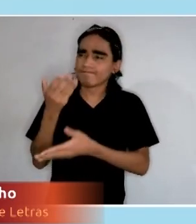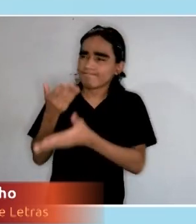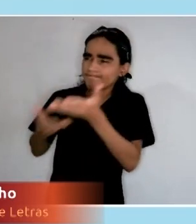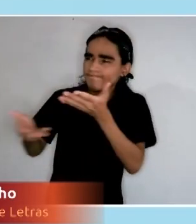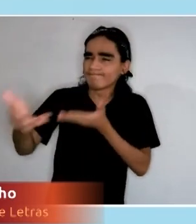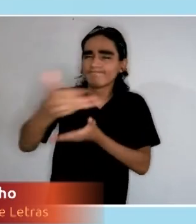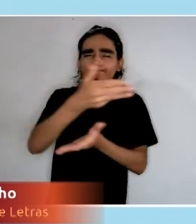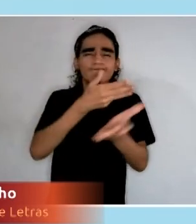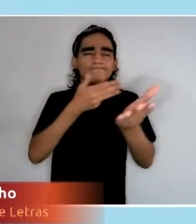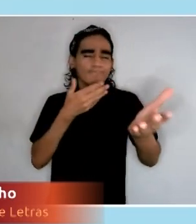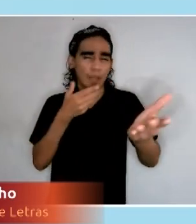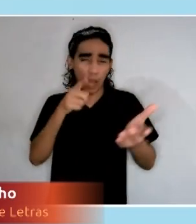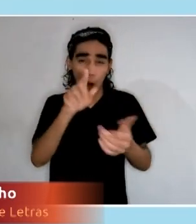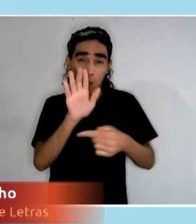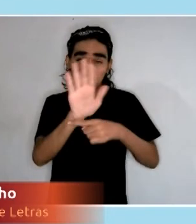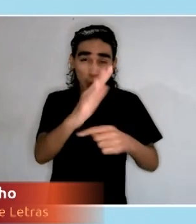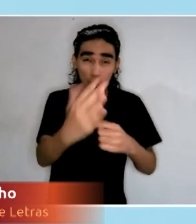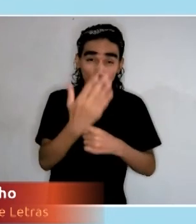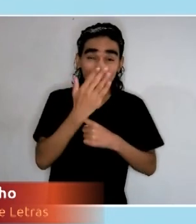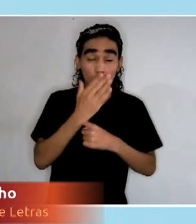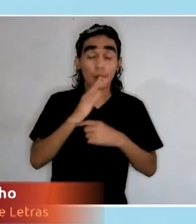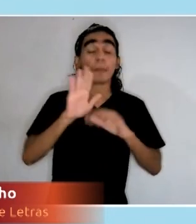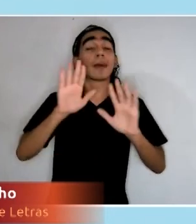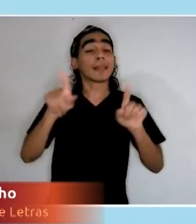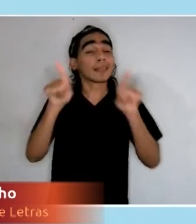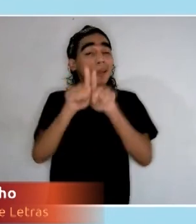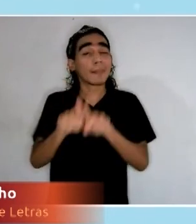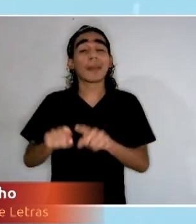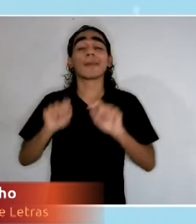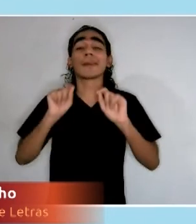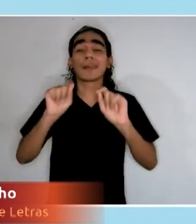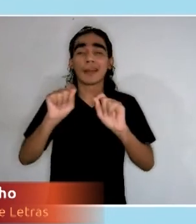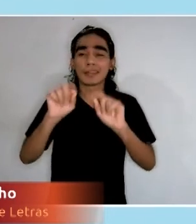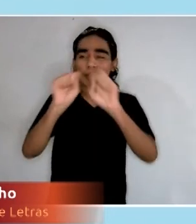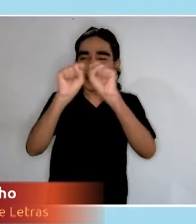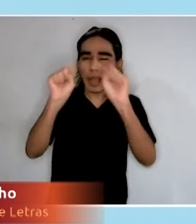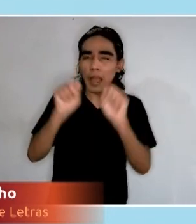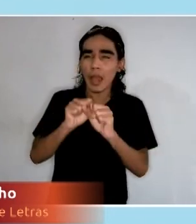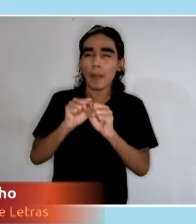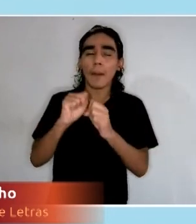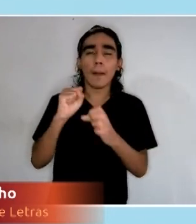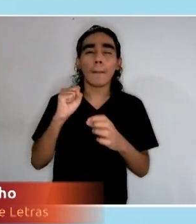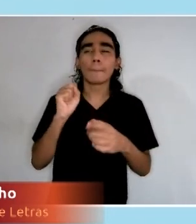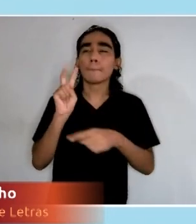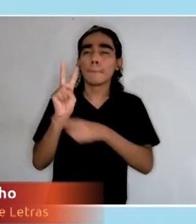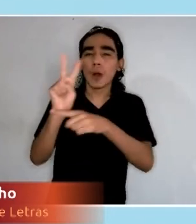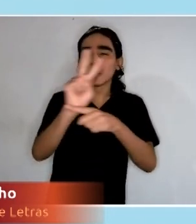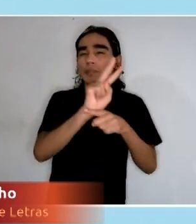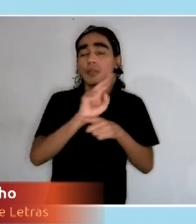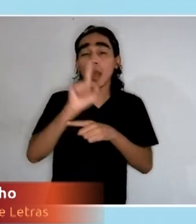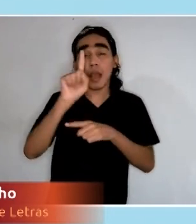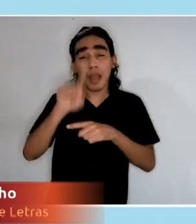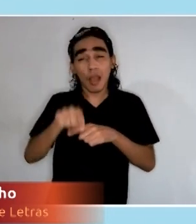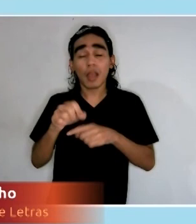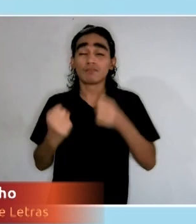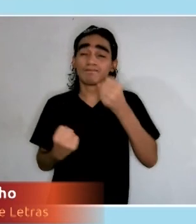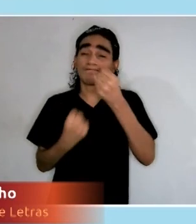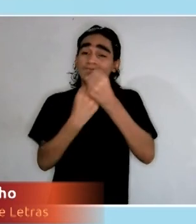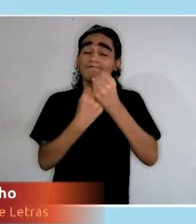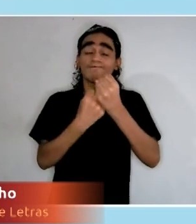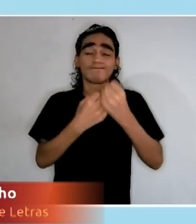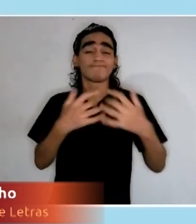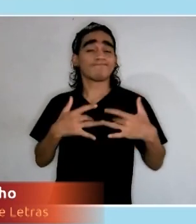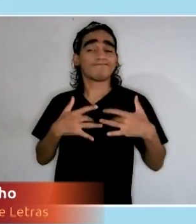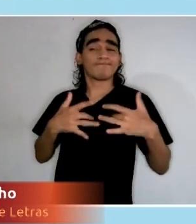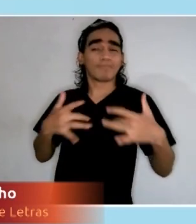porque ela contribui para embasar um sistema de proteção social que é ancorado na solidariedade, né? Que significa tirar de quem tem mais e dar para